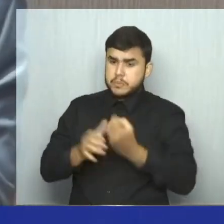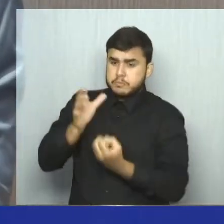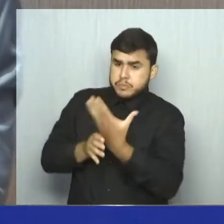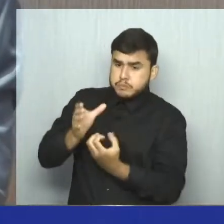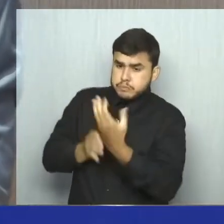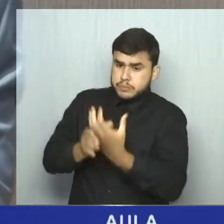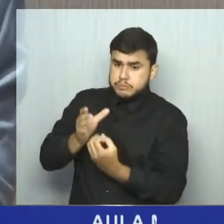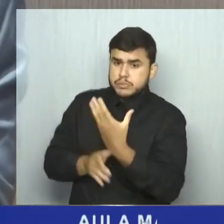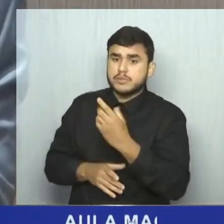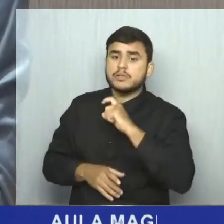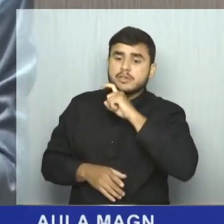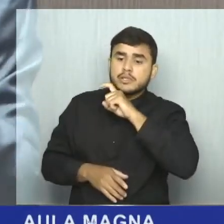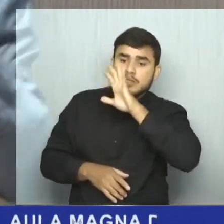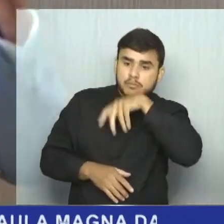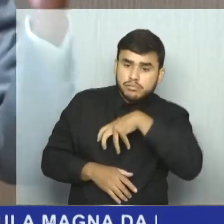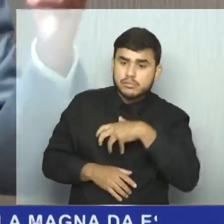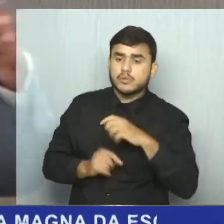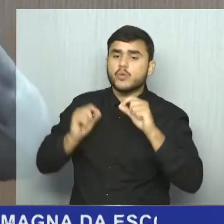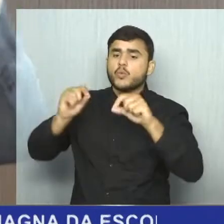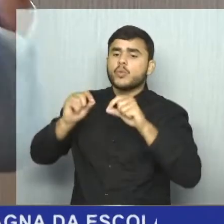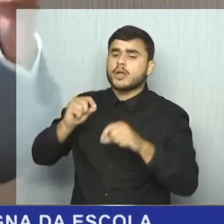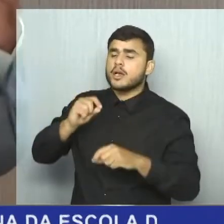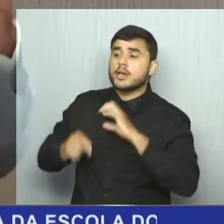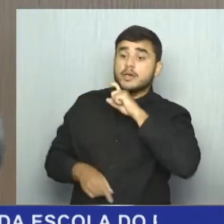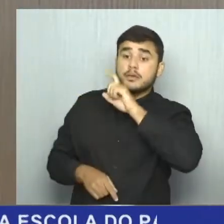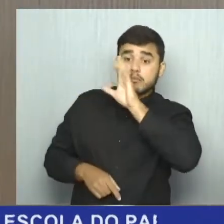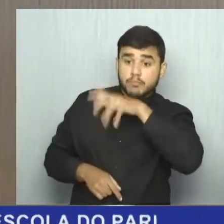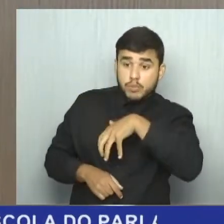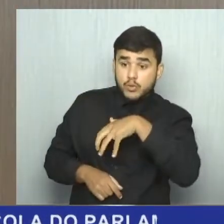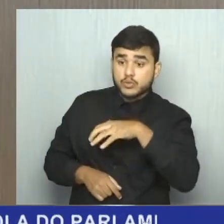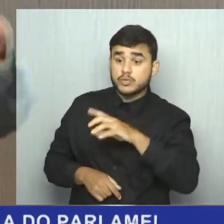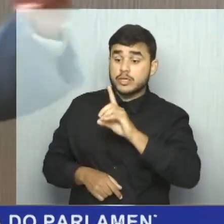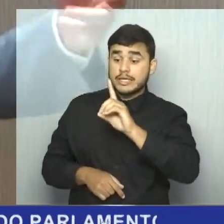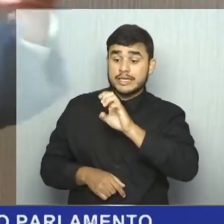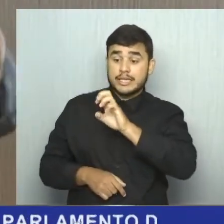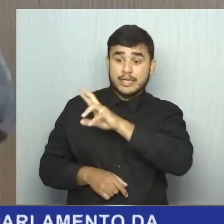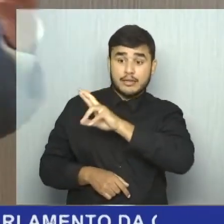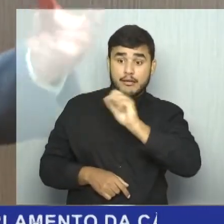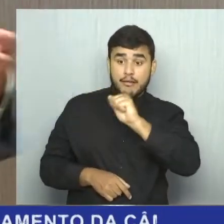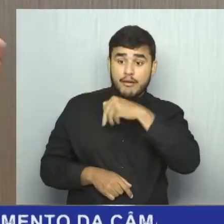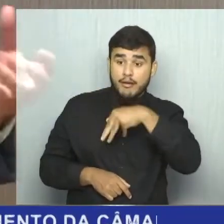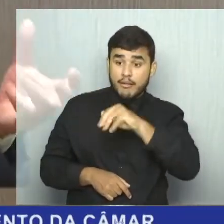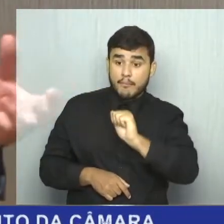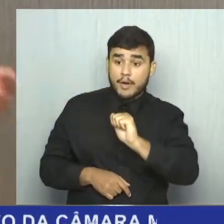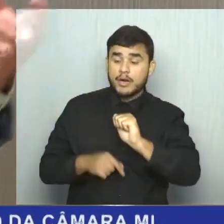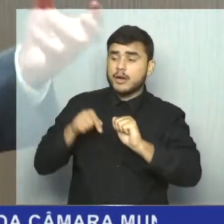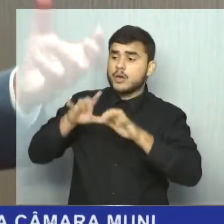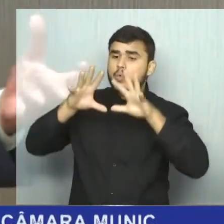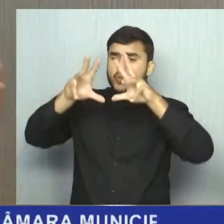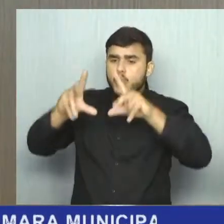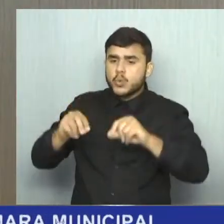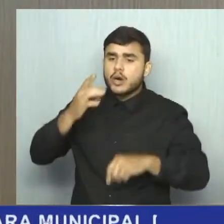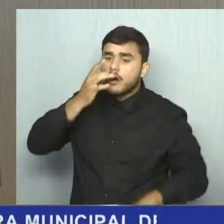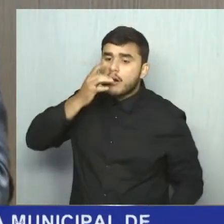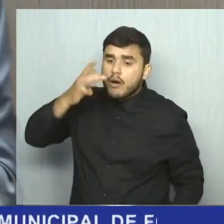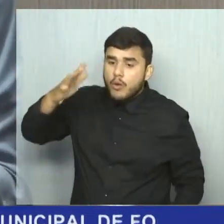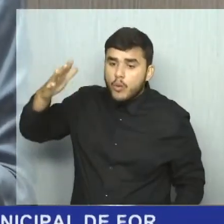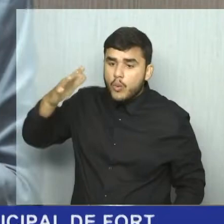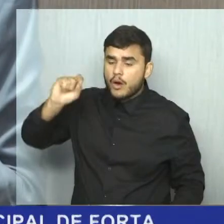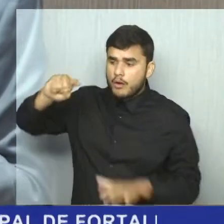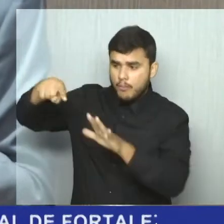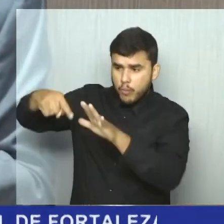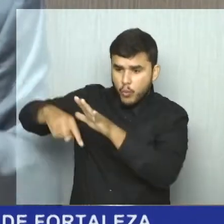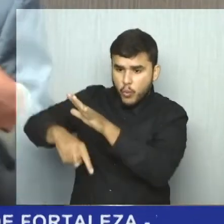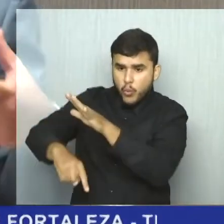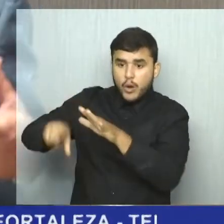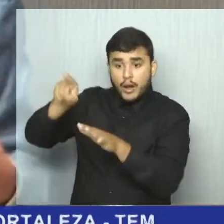era a derrama. Os portugueses decretaram aí um aumento de impostos sobre a parte extraída do ouro, dos minérios lá das Minas